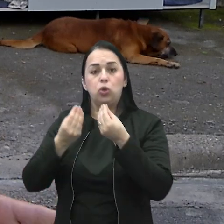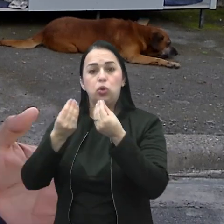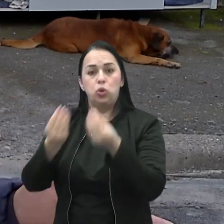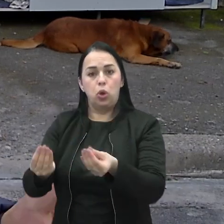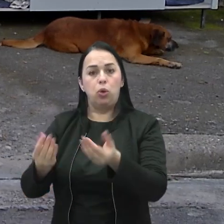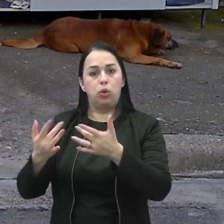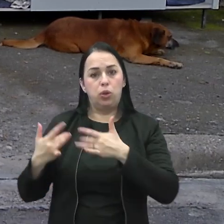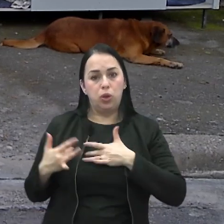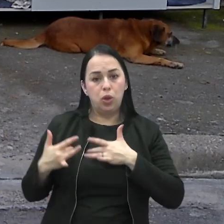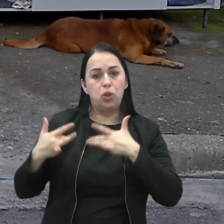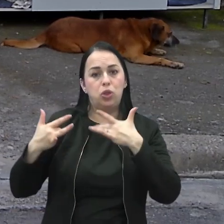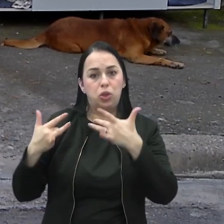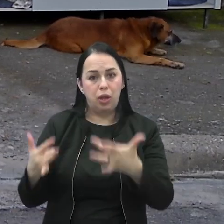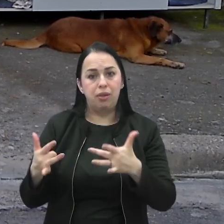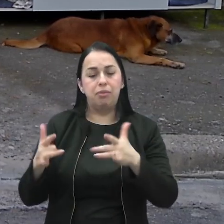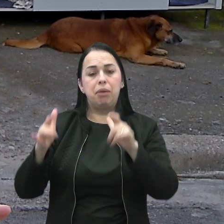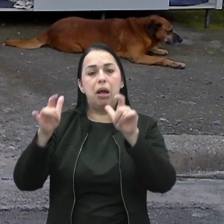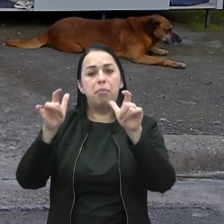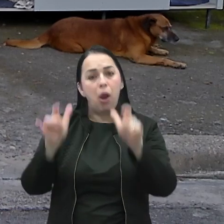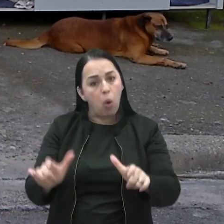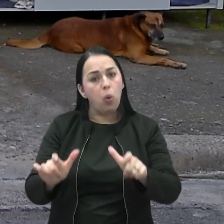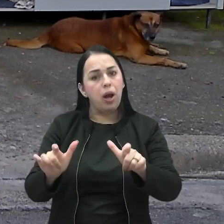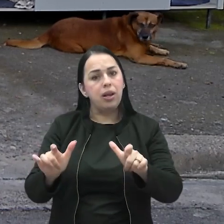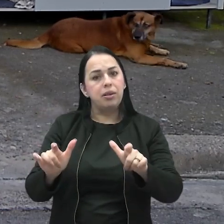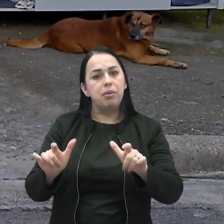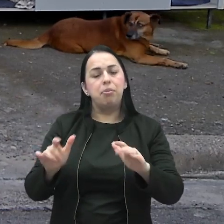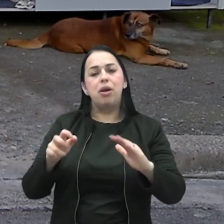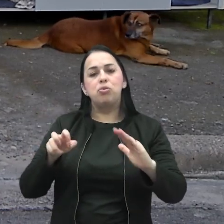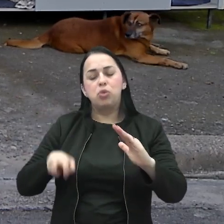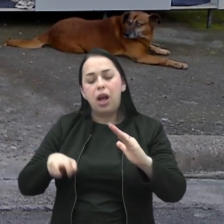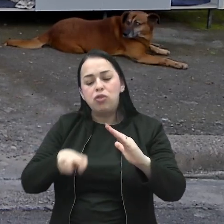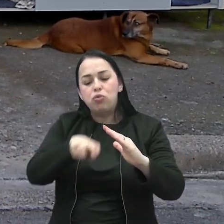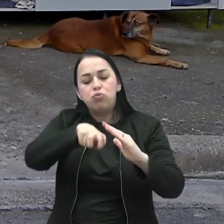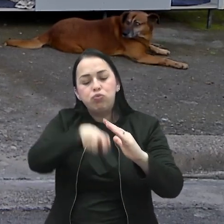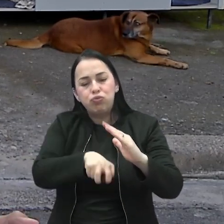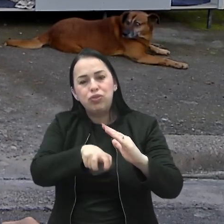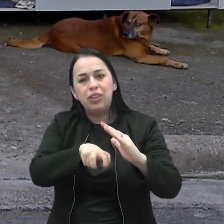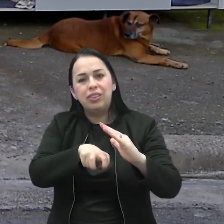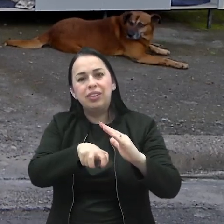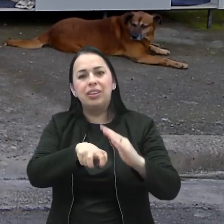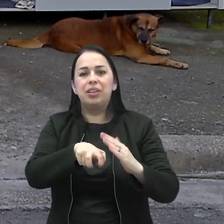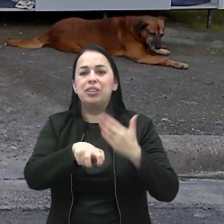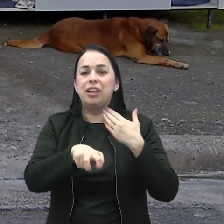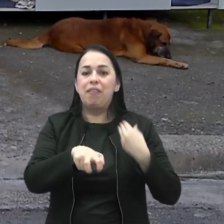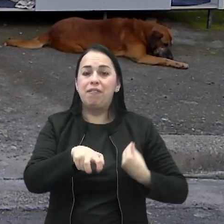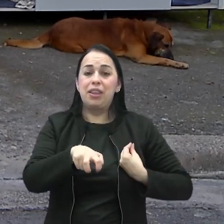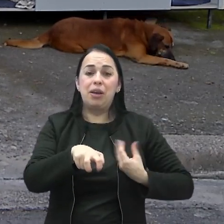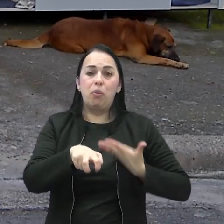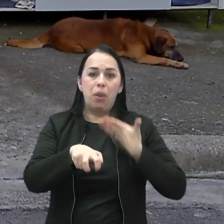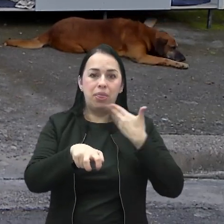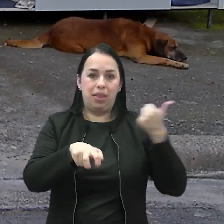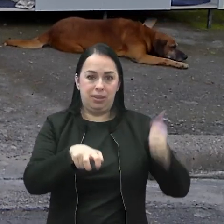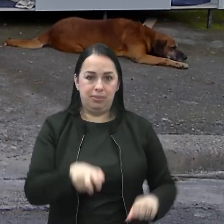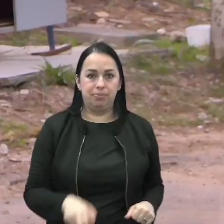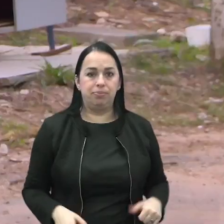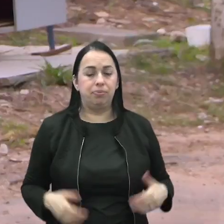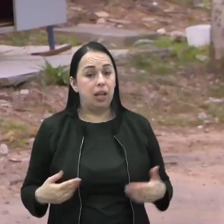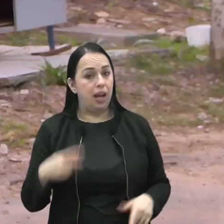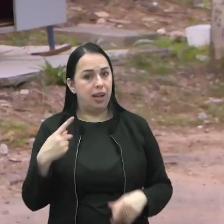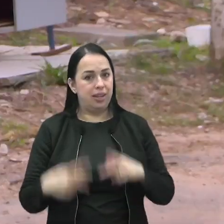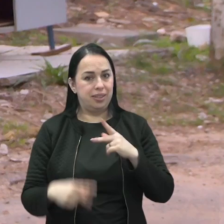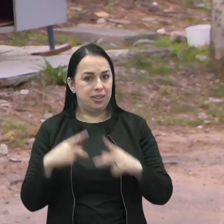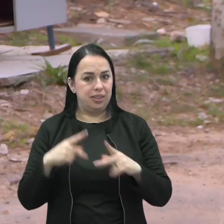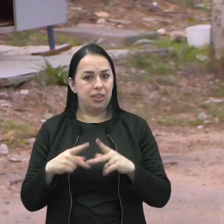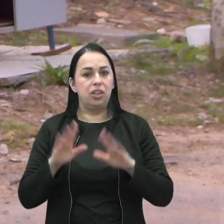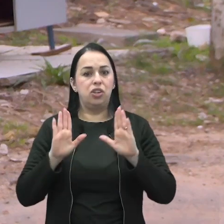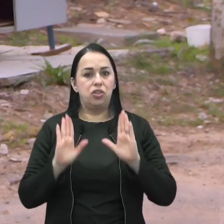leva e coloca até o local para poder então abrigar esses cachorros e dar a eles uma melhor qualidade de vida.